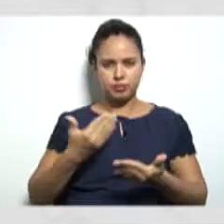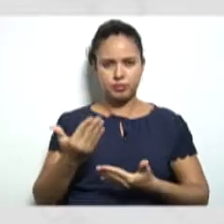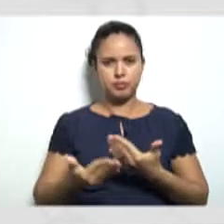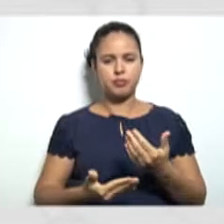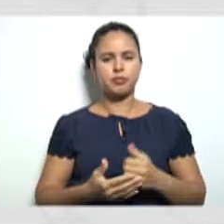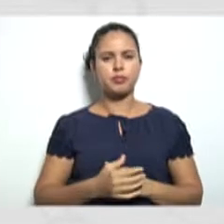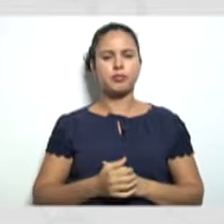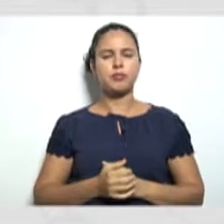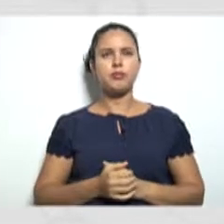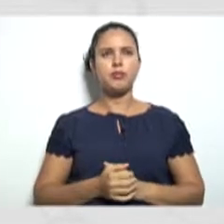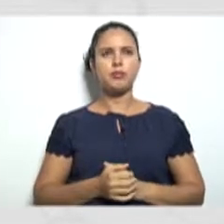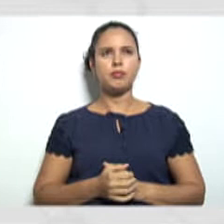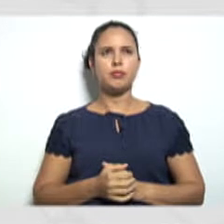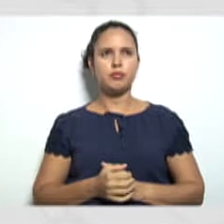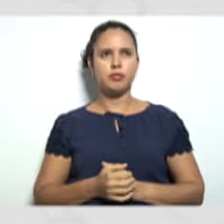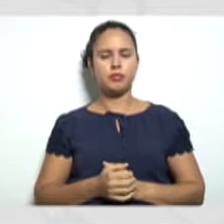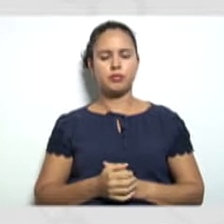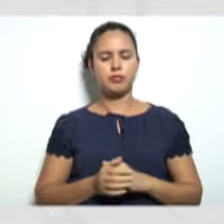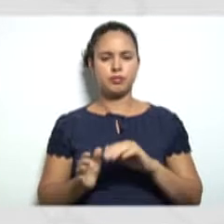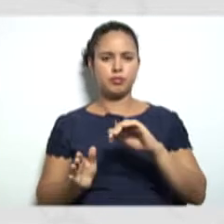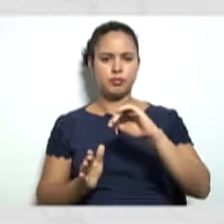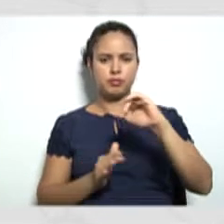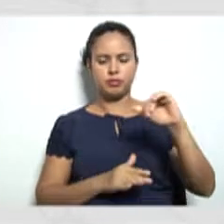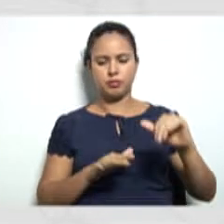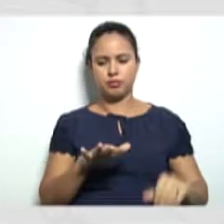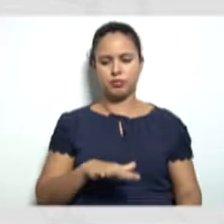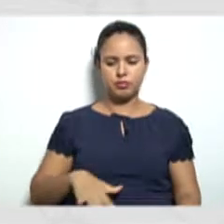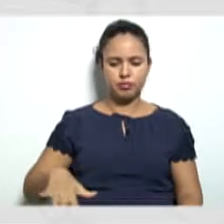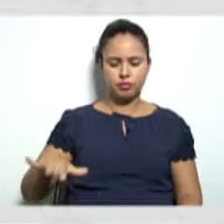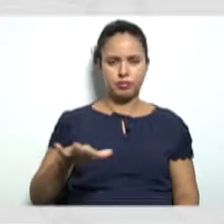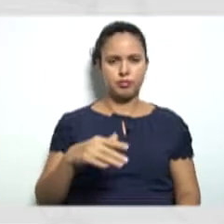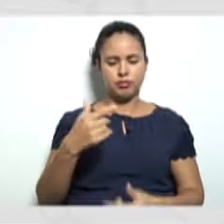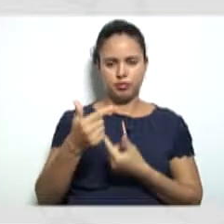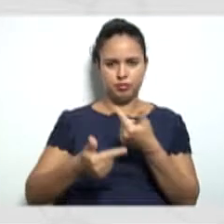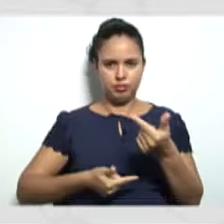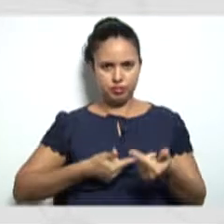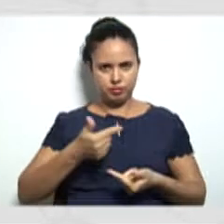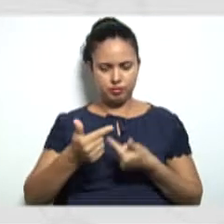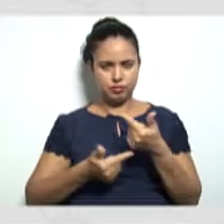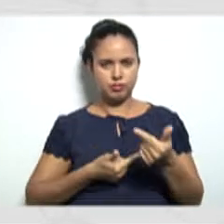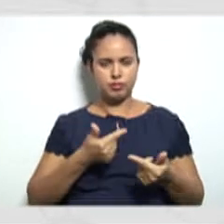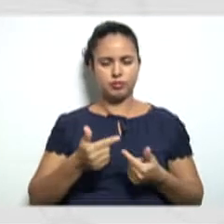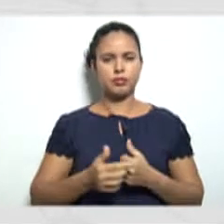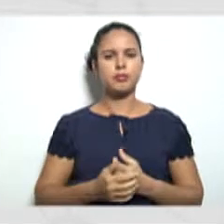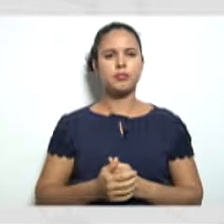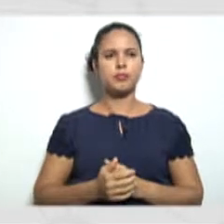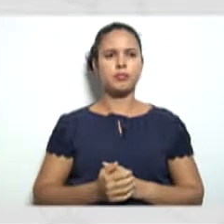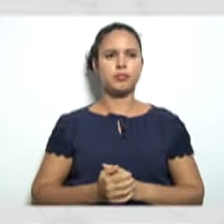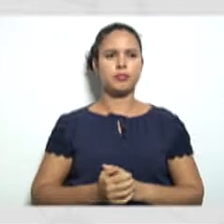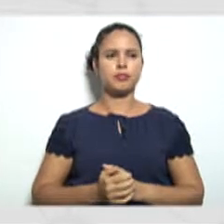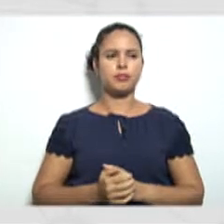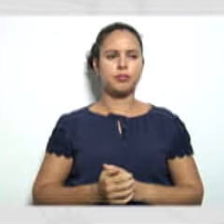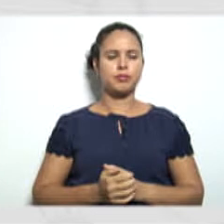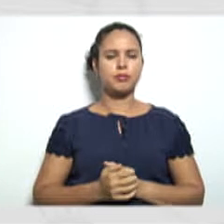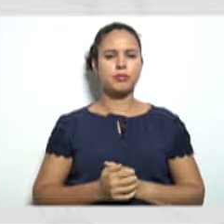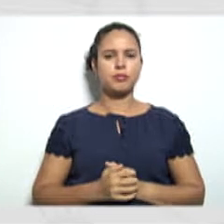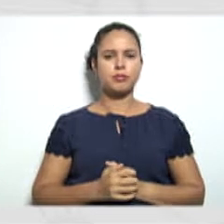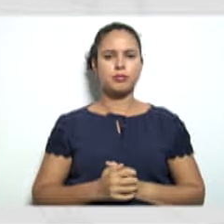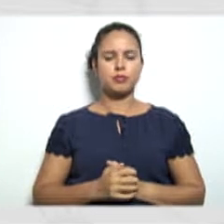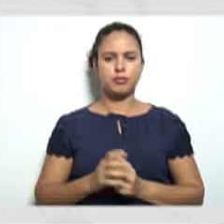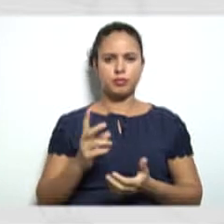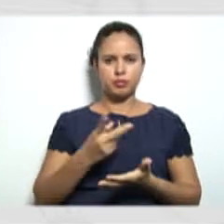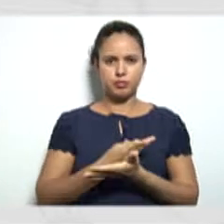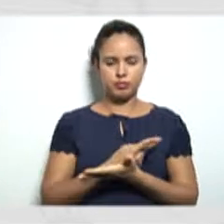Falamos então da cooperativa mineral, vamos falar um pouquinho das cooperativas do ramo de trabalho. A cooperativa do ramo de trabalho acontece